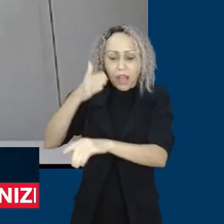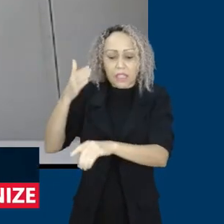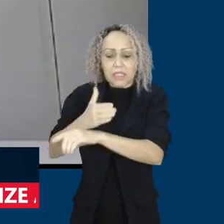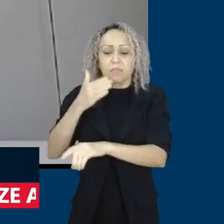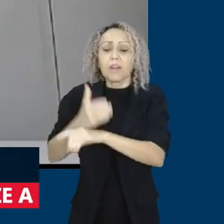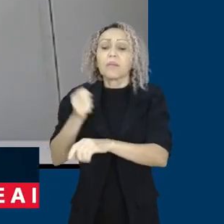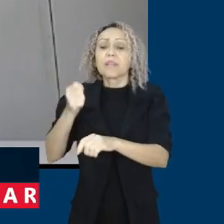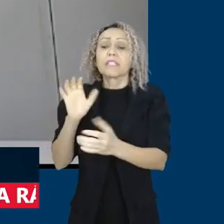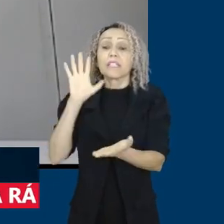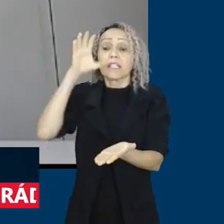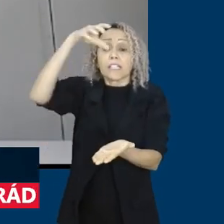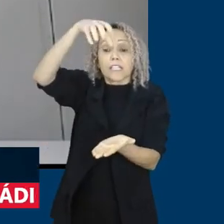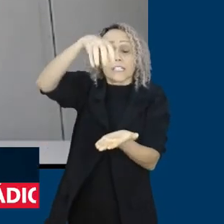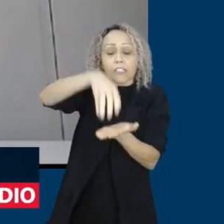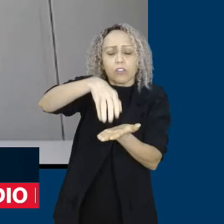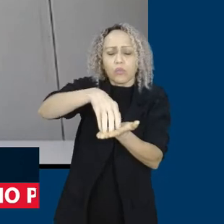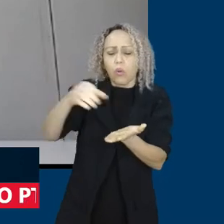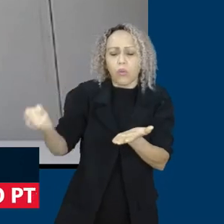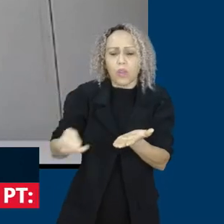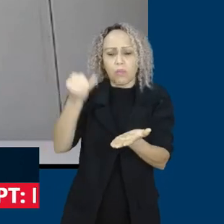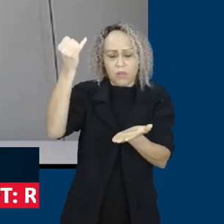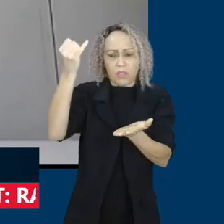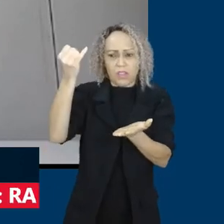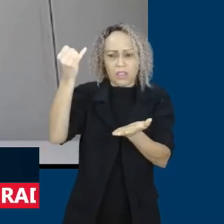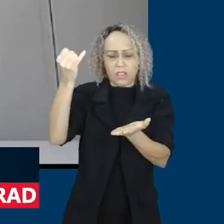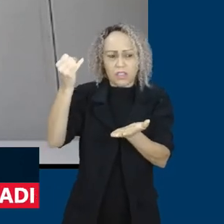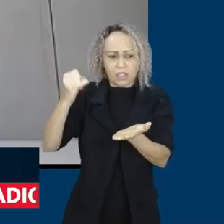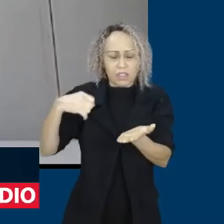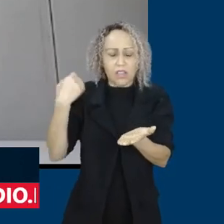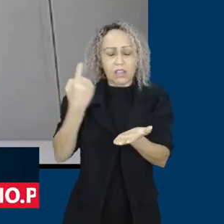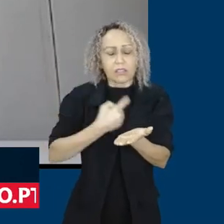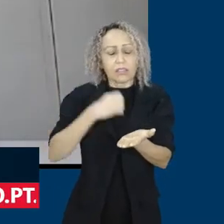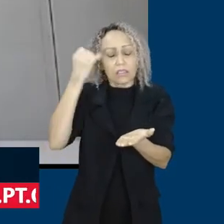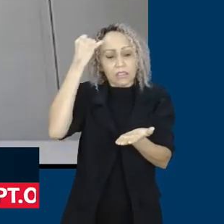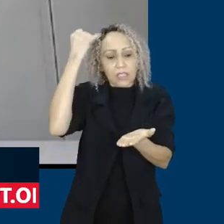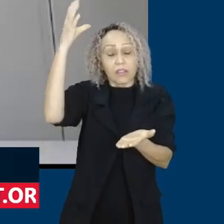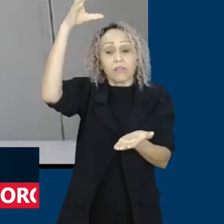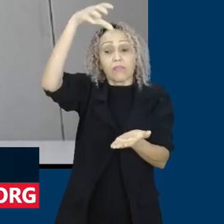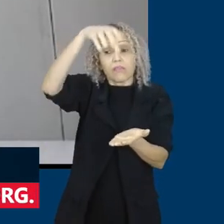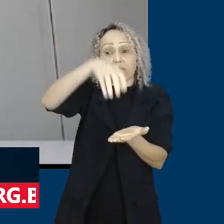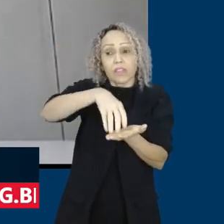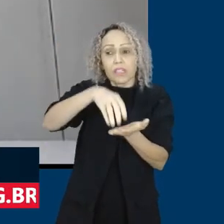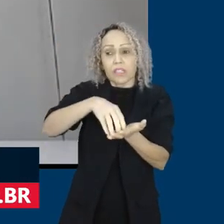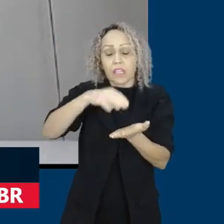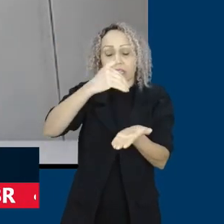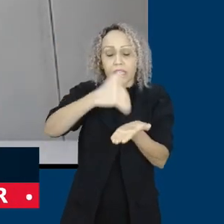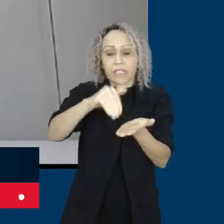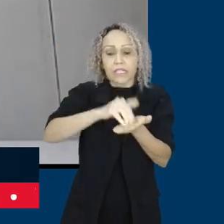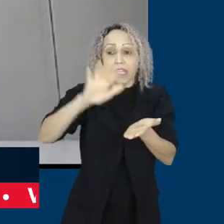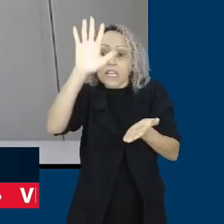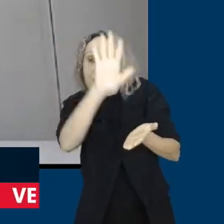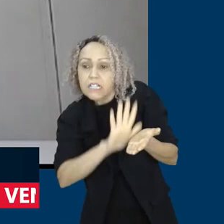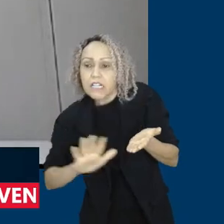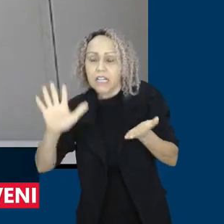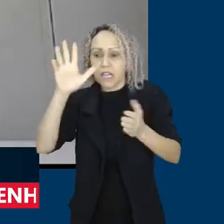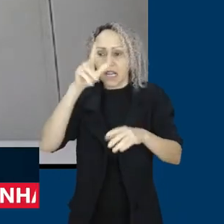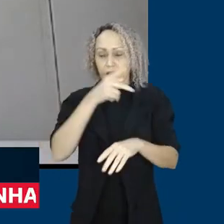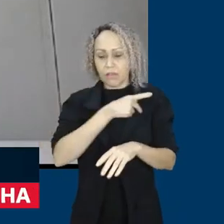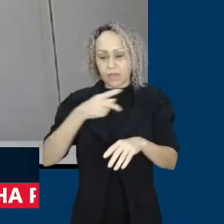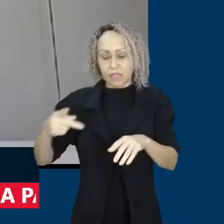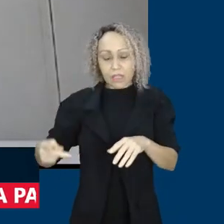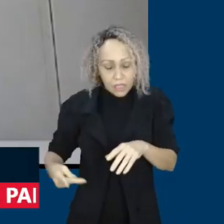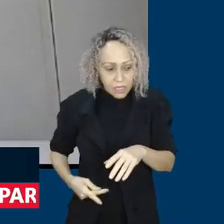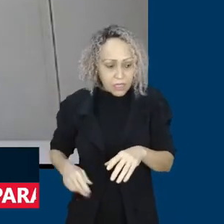importante numa pasta de governo a nossa ideia que fique Nossa Secretaria Geral da presidência mas nós estamos recomendando de que a participação